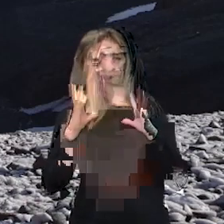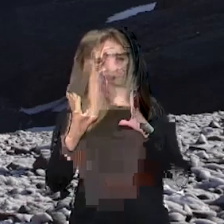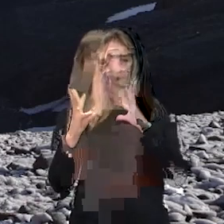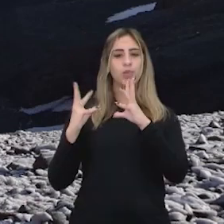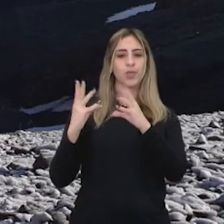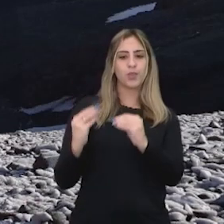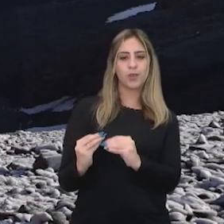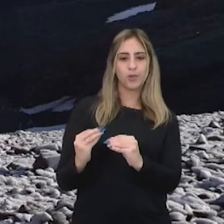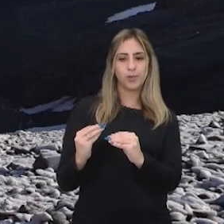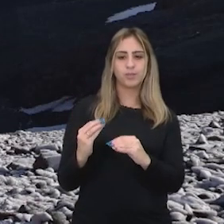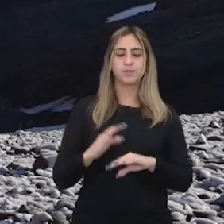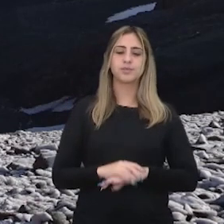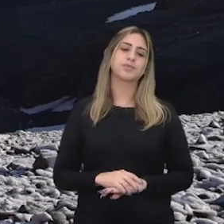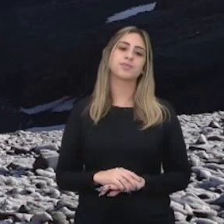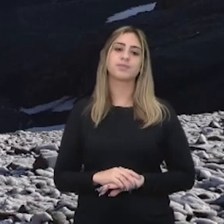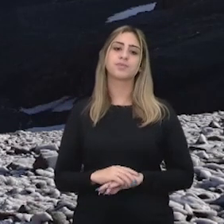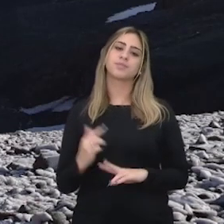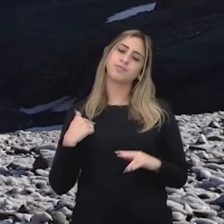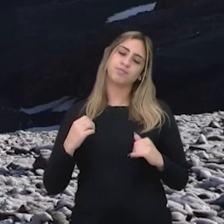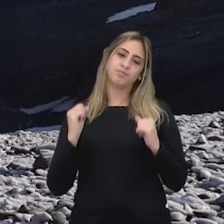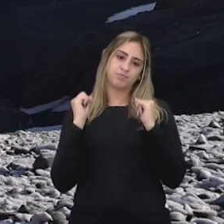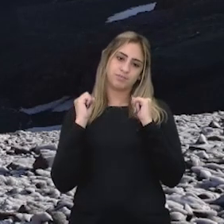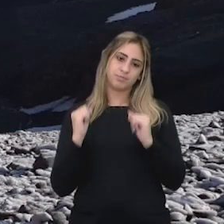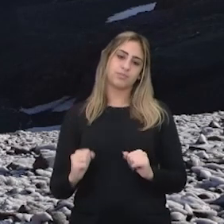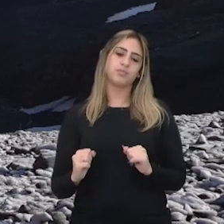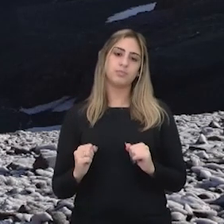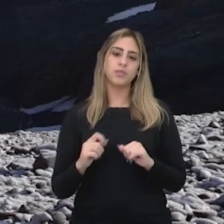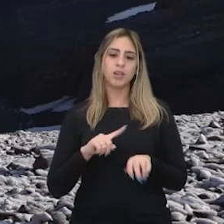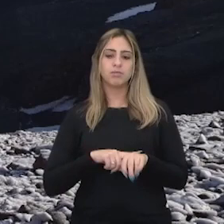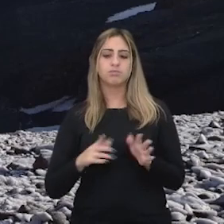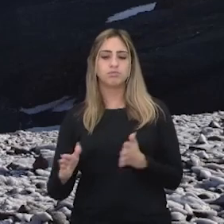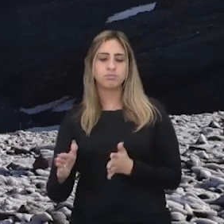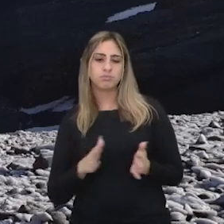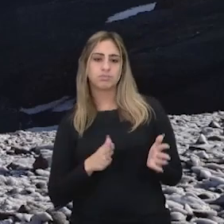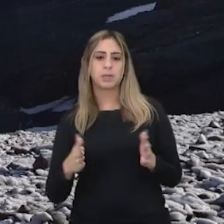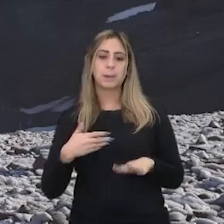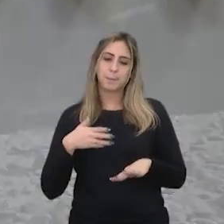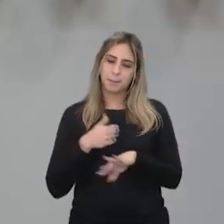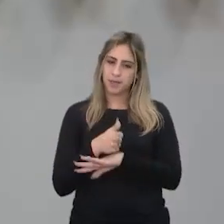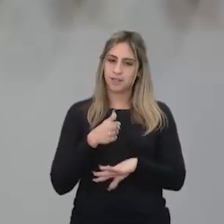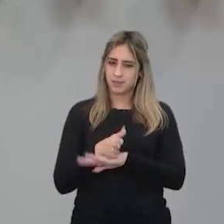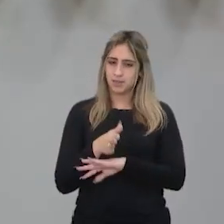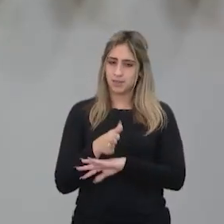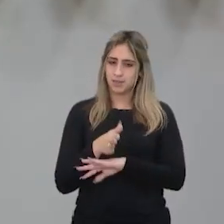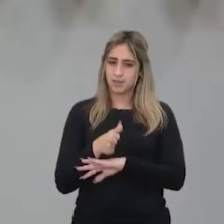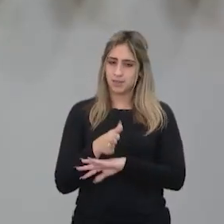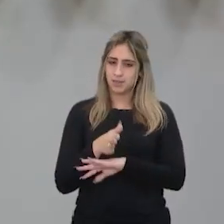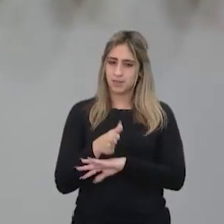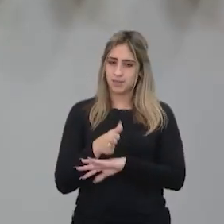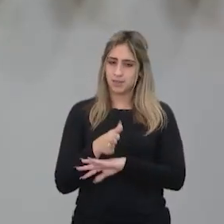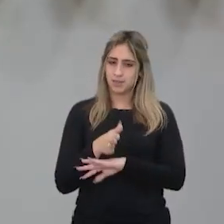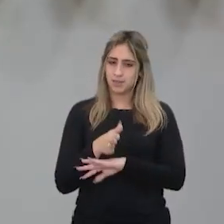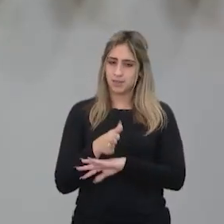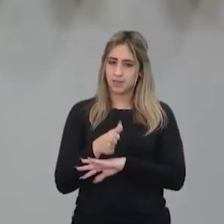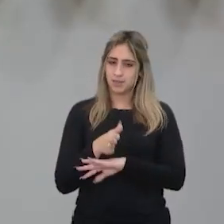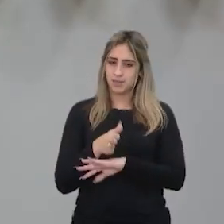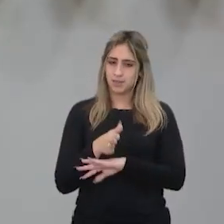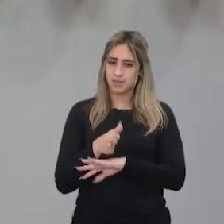Inclusive, me pondo no assunto, aí a gente possa alguma vez aí participar.